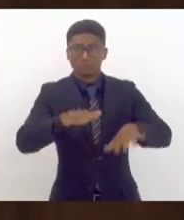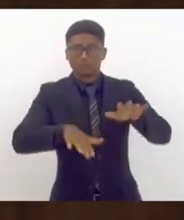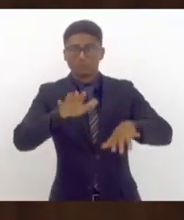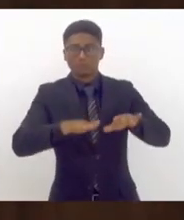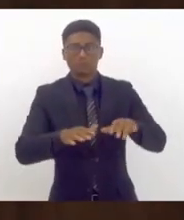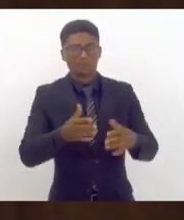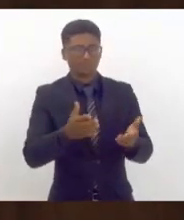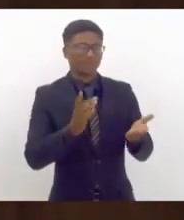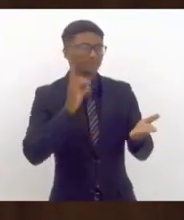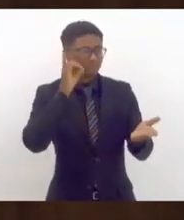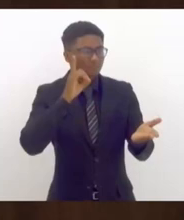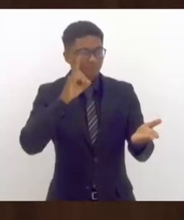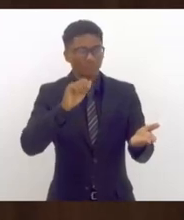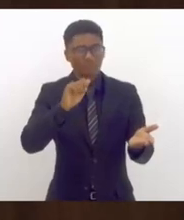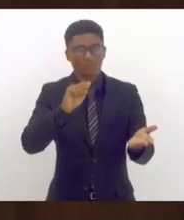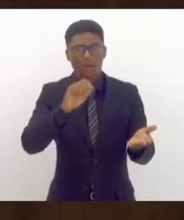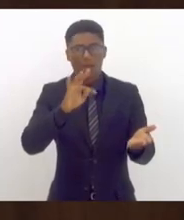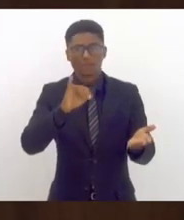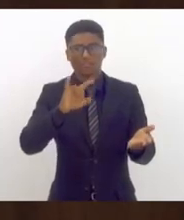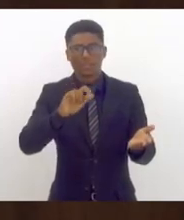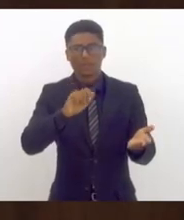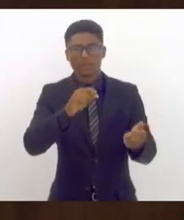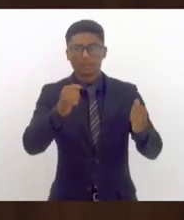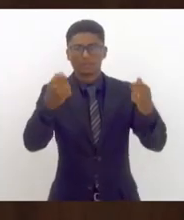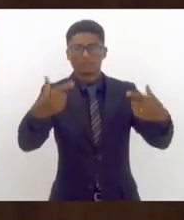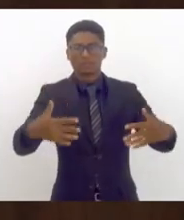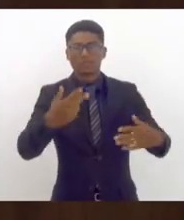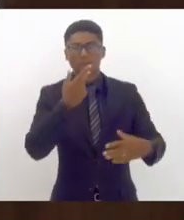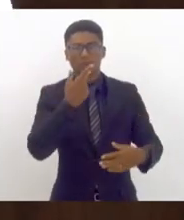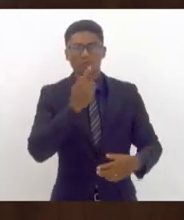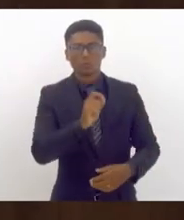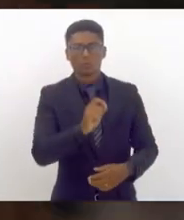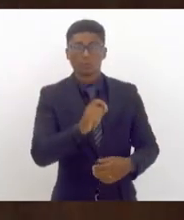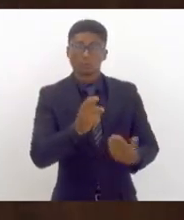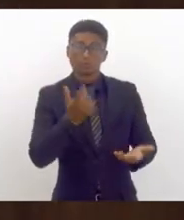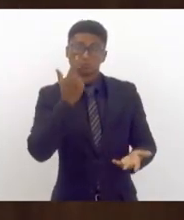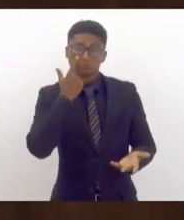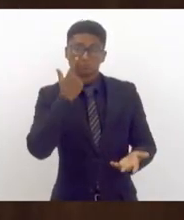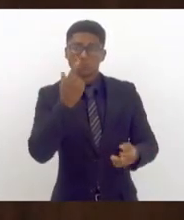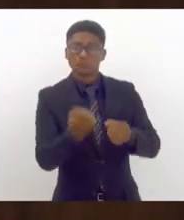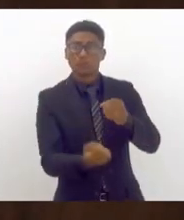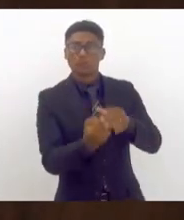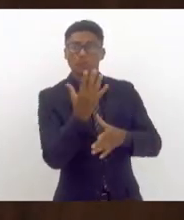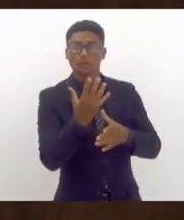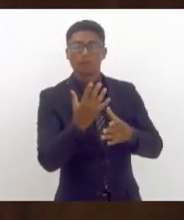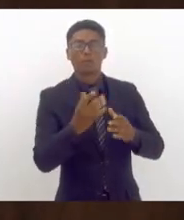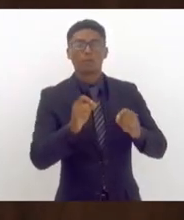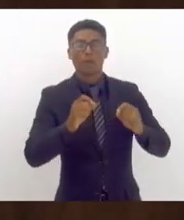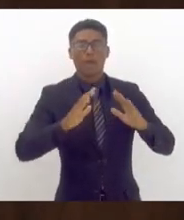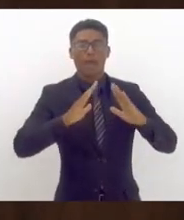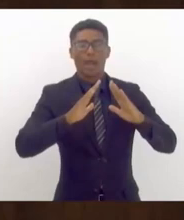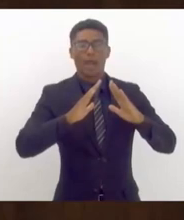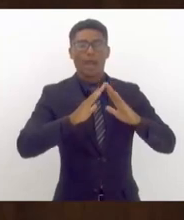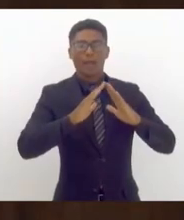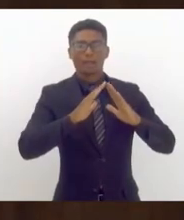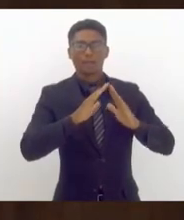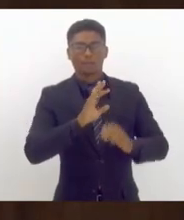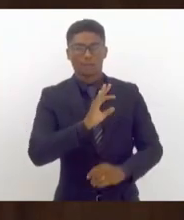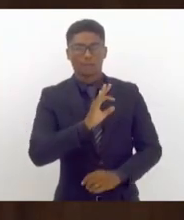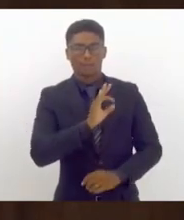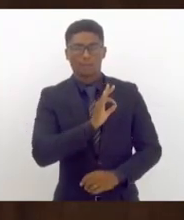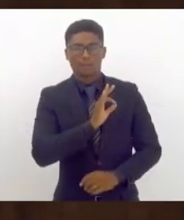Nunes fala sobre a possibilidade de criar, né, uma delegacia DECRAD